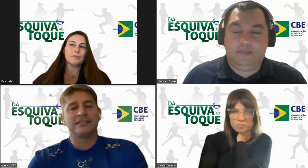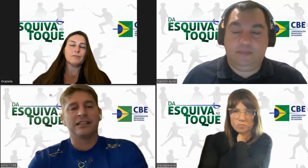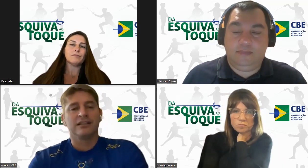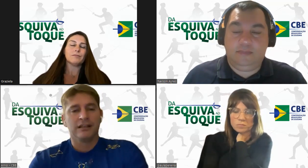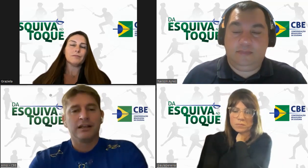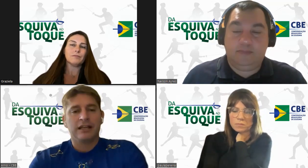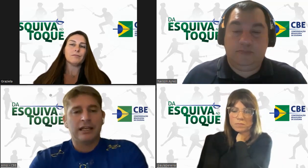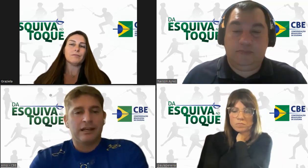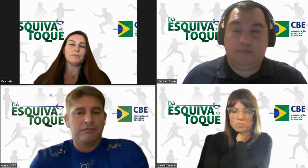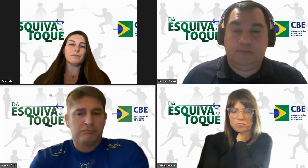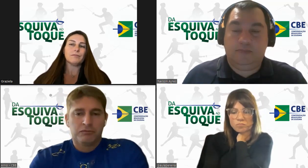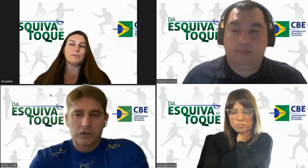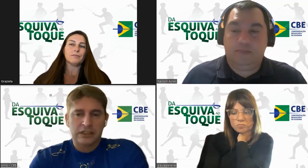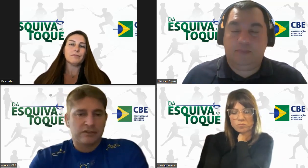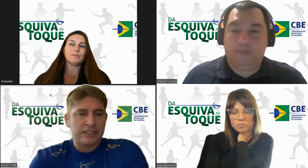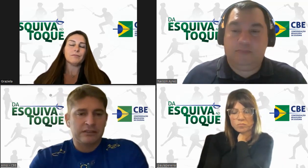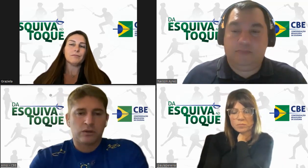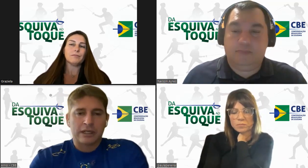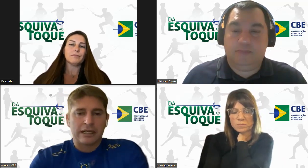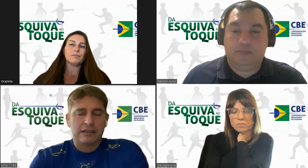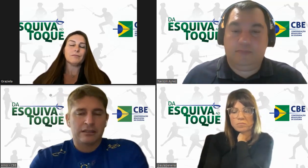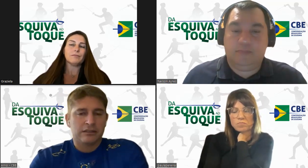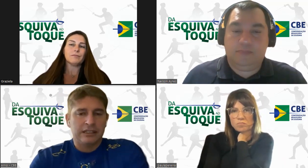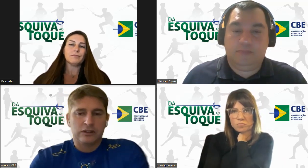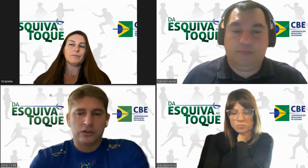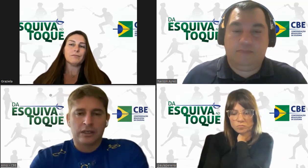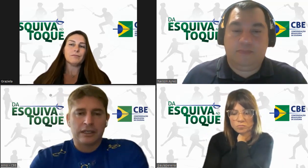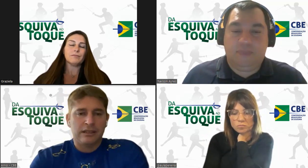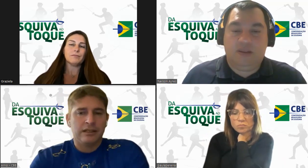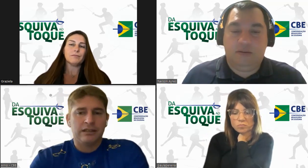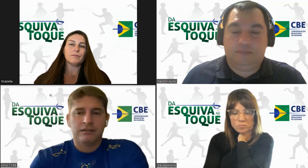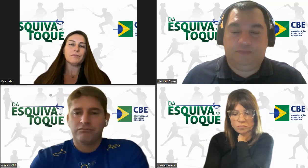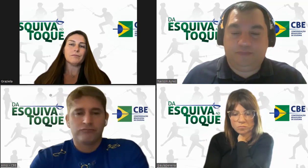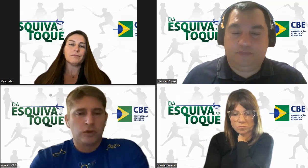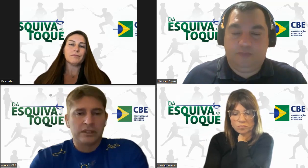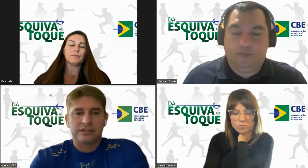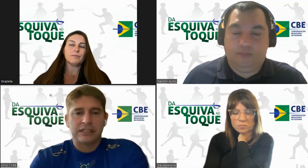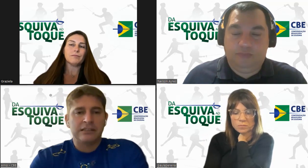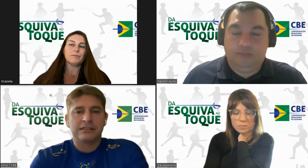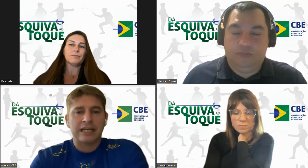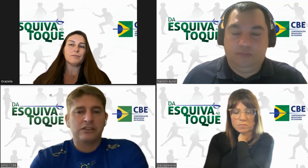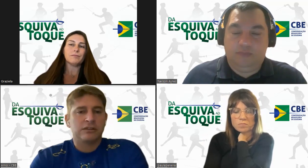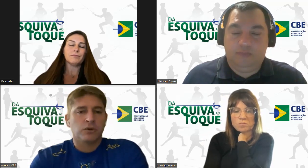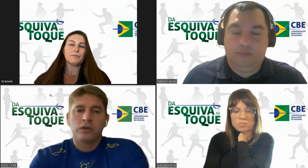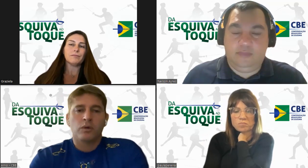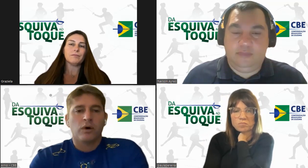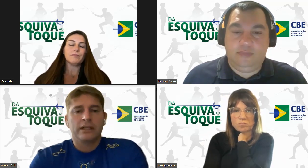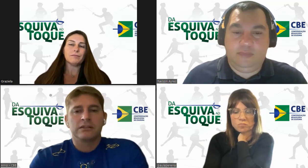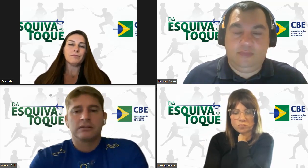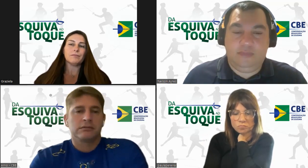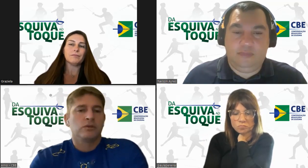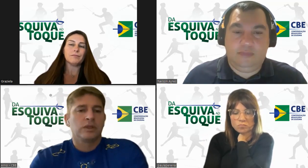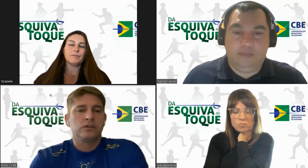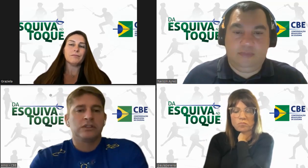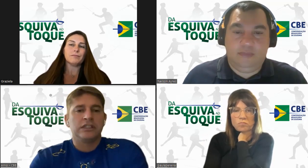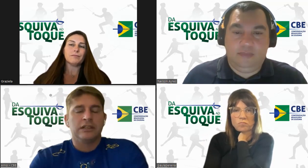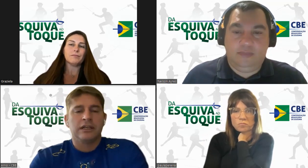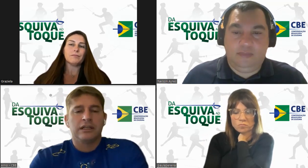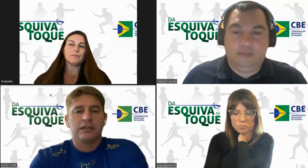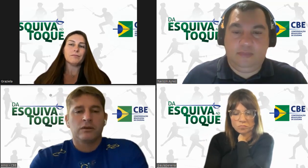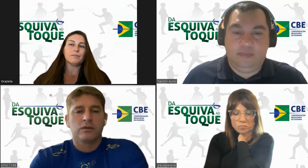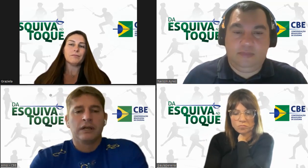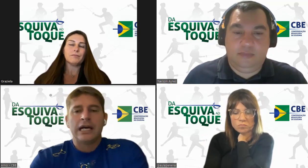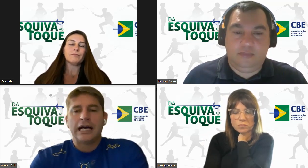geral mas assim muitas vezes o atleta ele joga aí durante seis sete oito horas durante